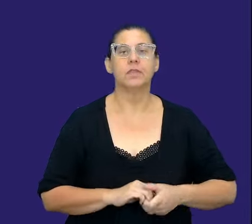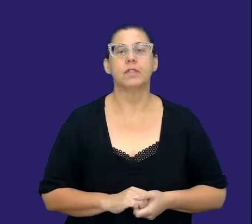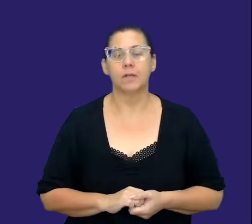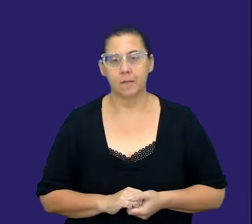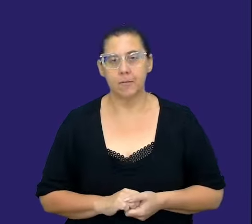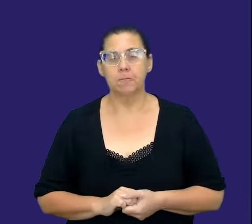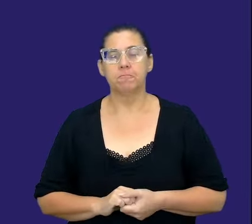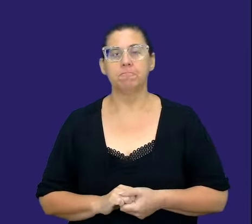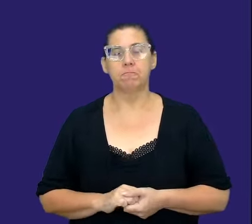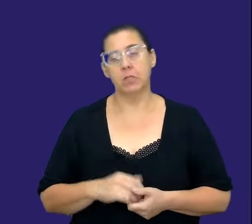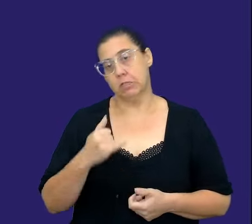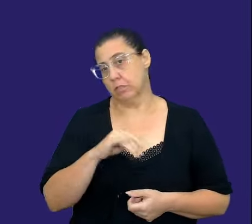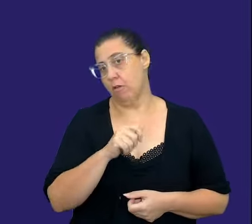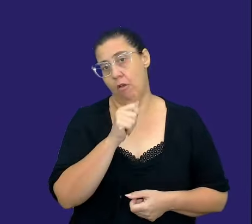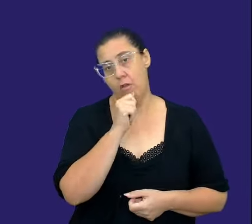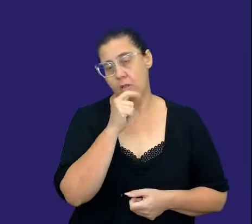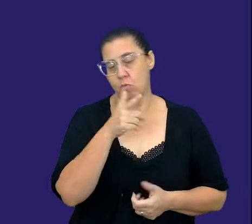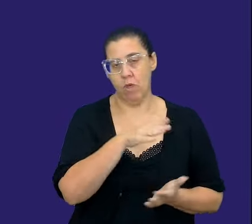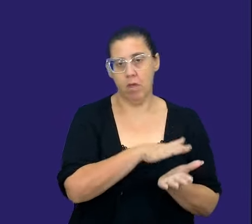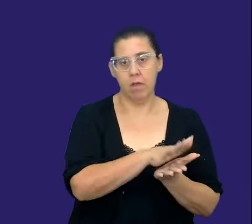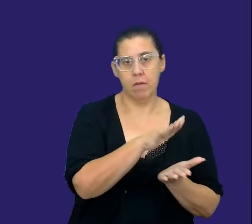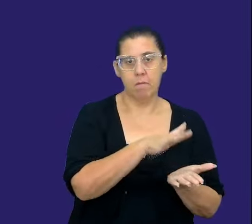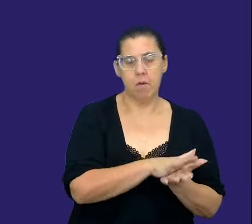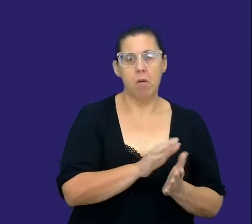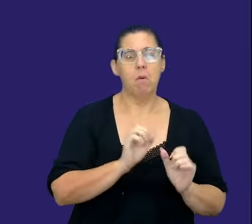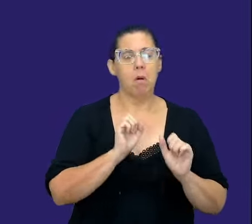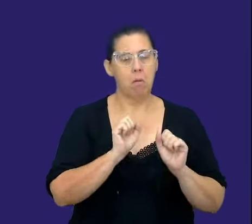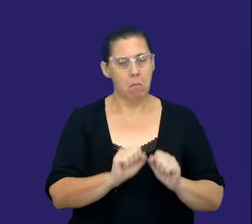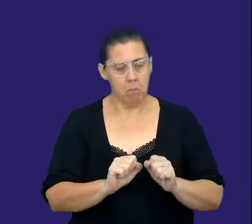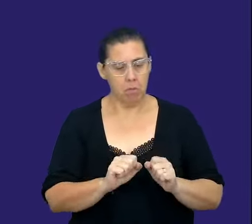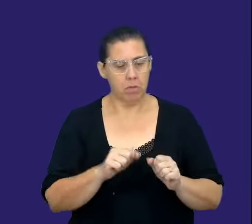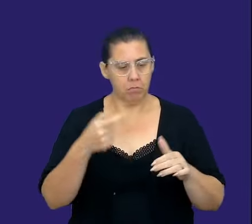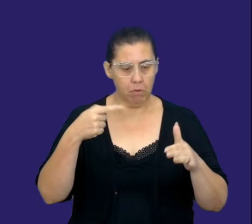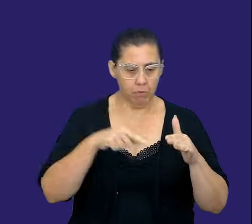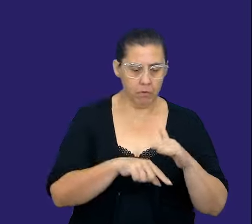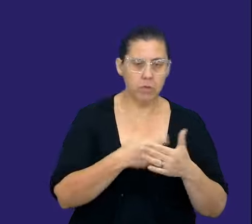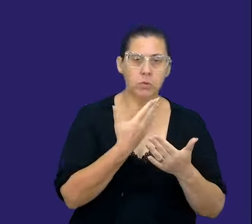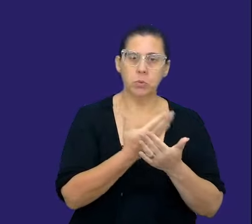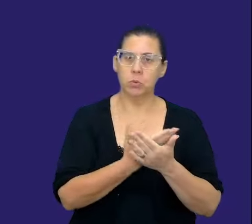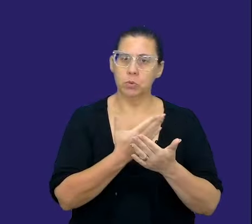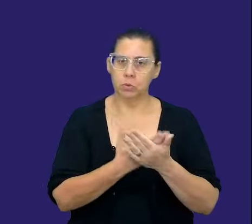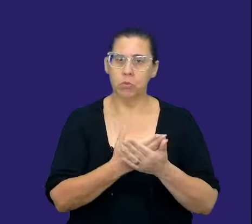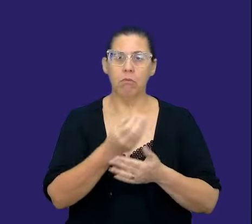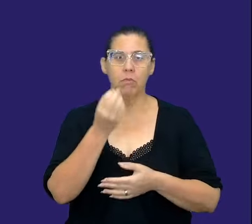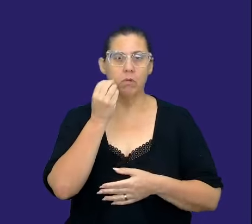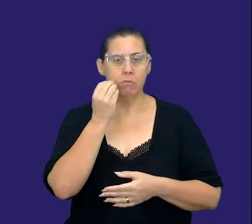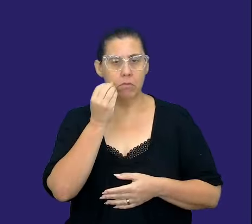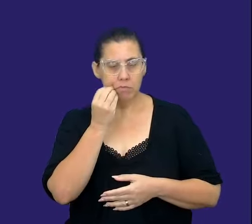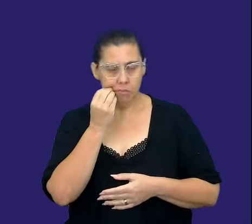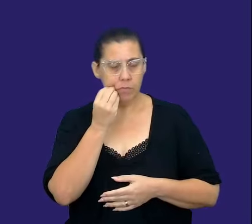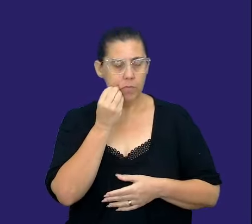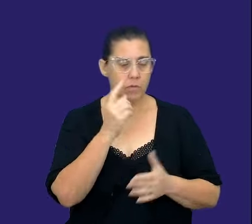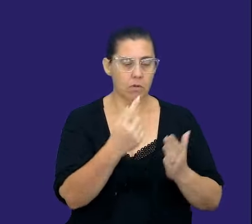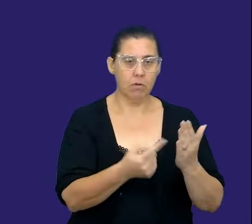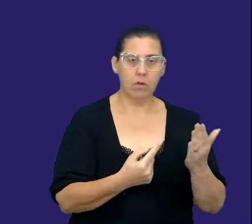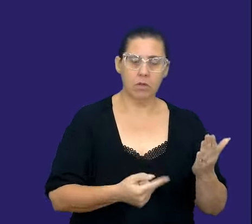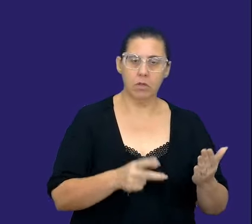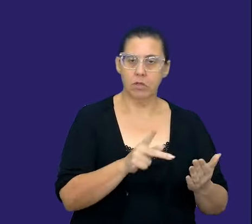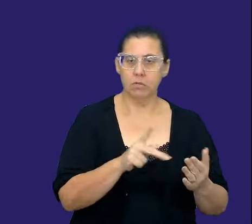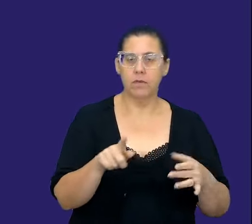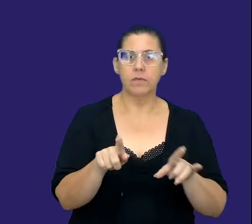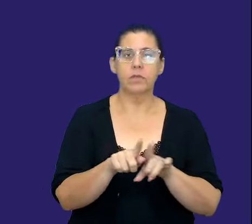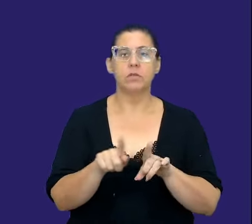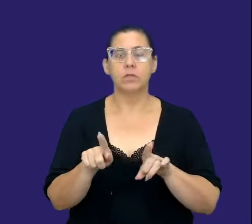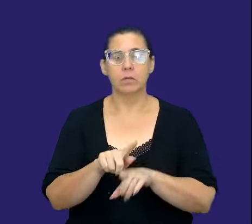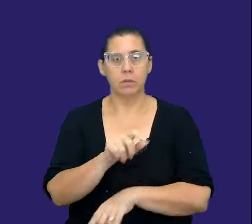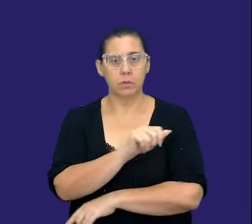para quem ainda não tem o material impresso, para poder fazer esse aprofundamento dos estudos, né, buscar tanto o caderno do professor, como também o caderno